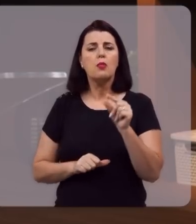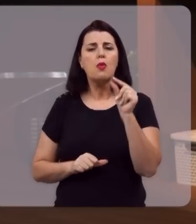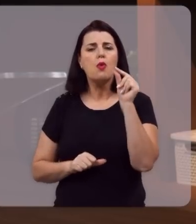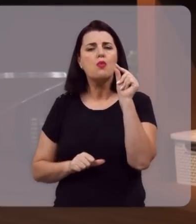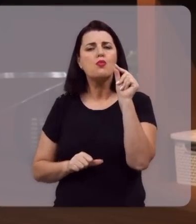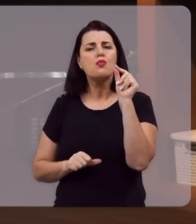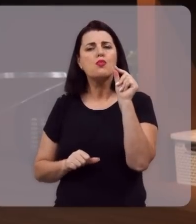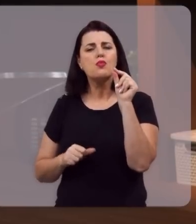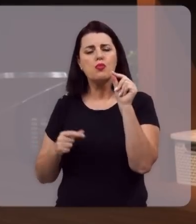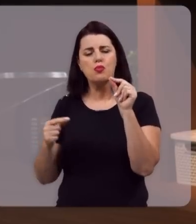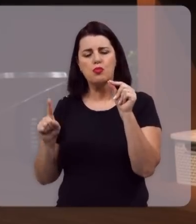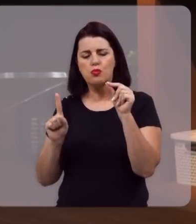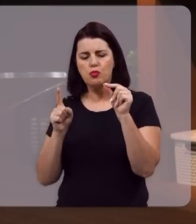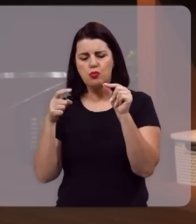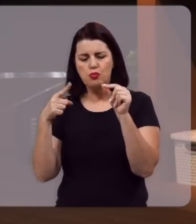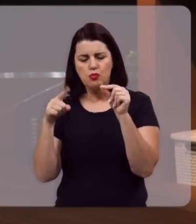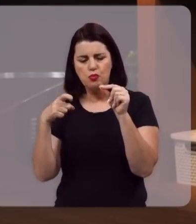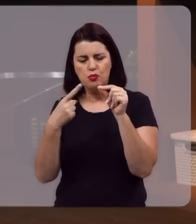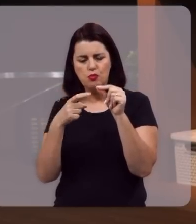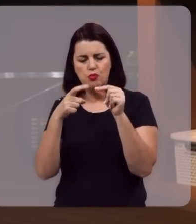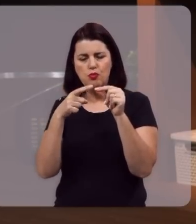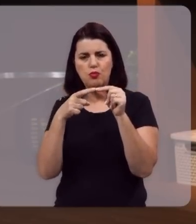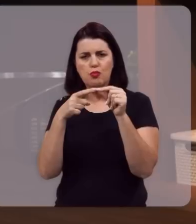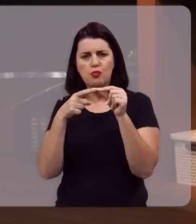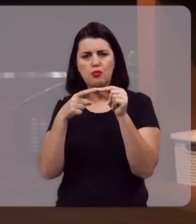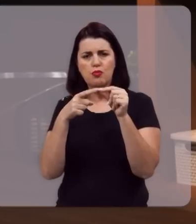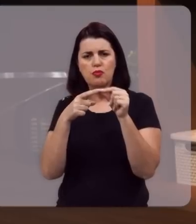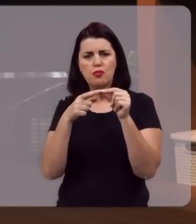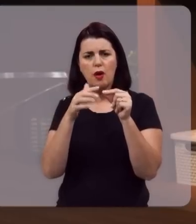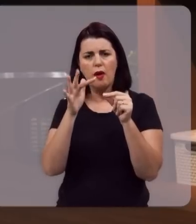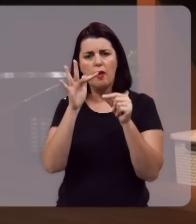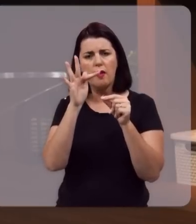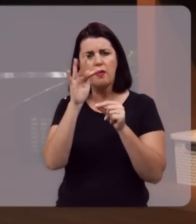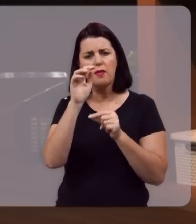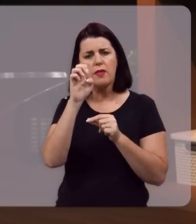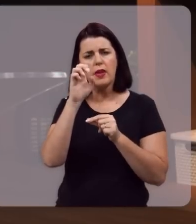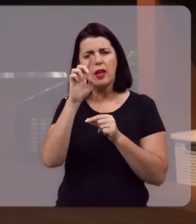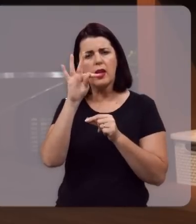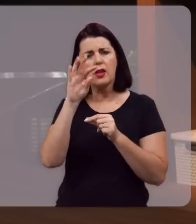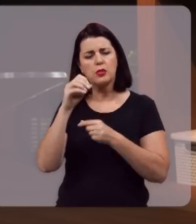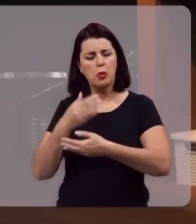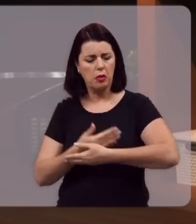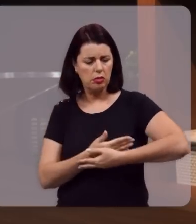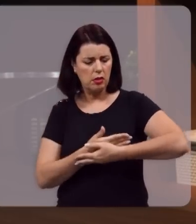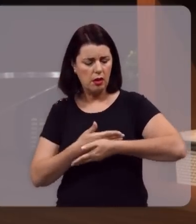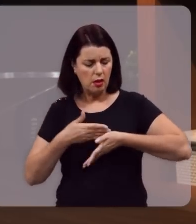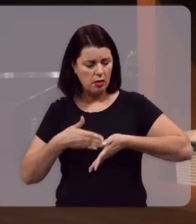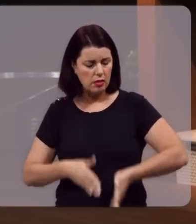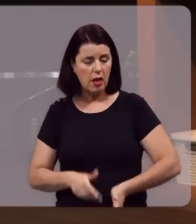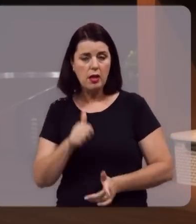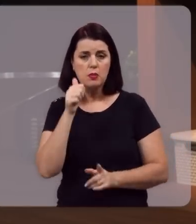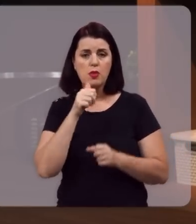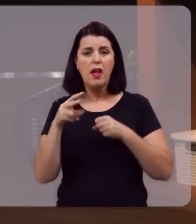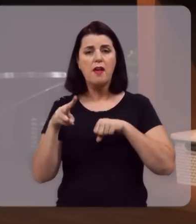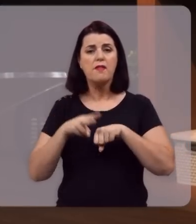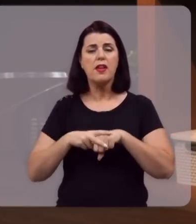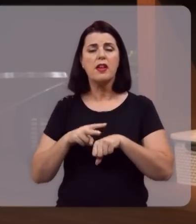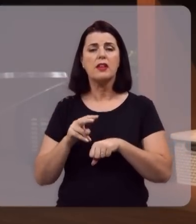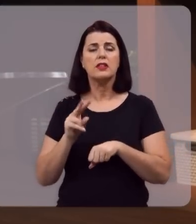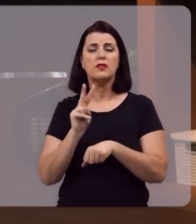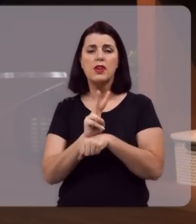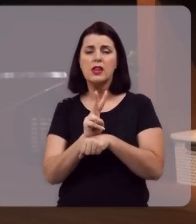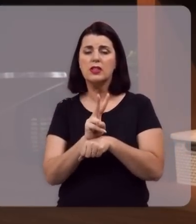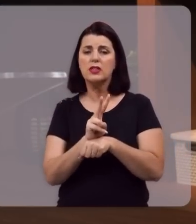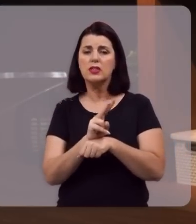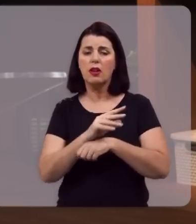zigoto, num embrião, num feto, num bebê que nasce de uma virgem,